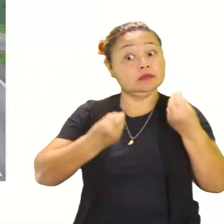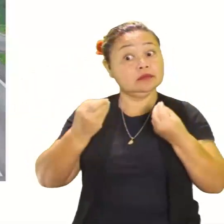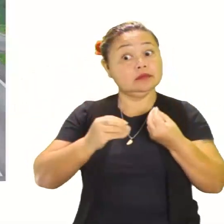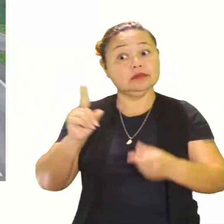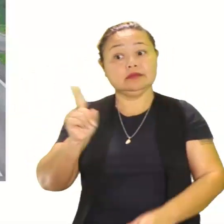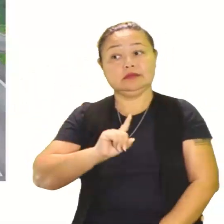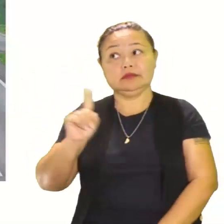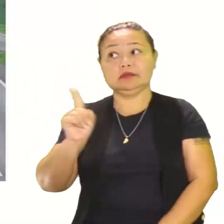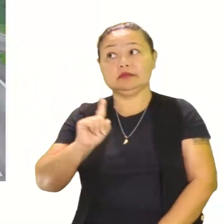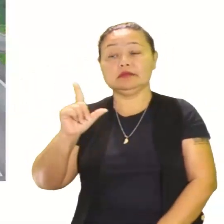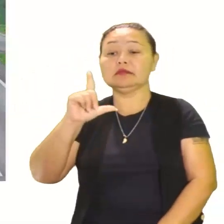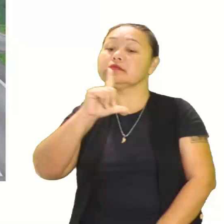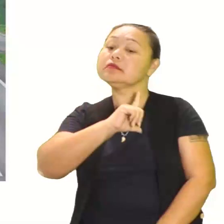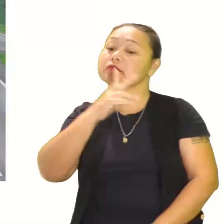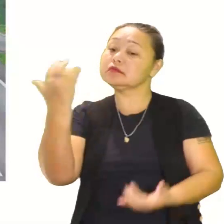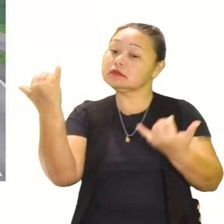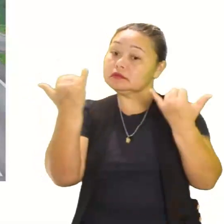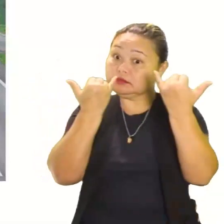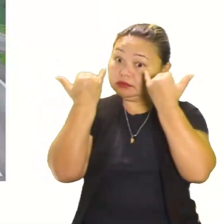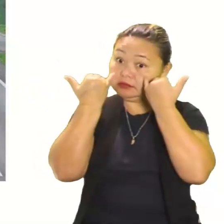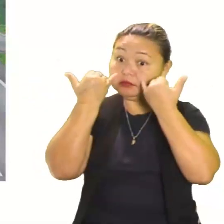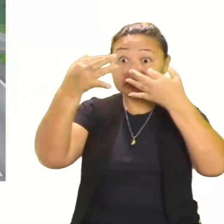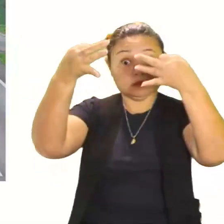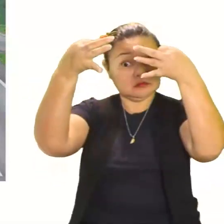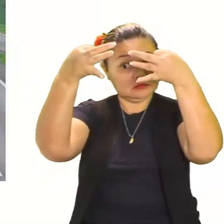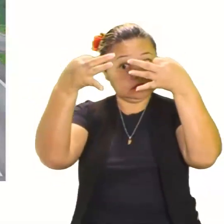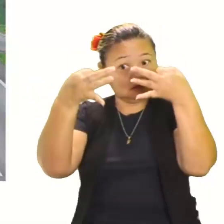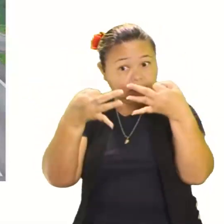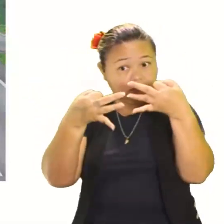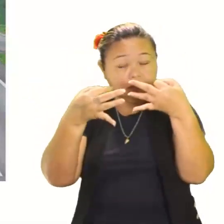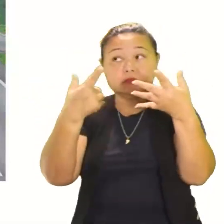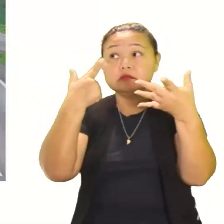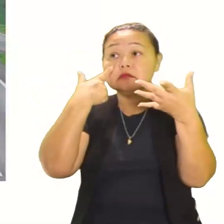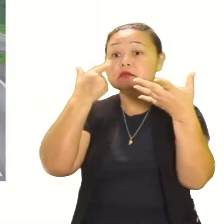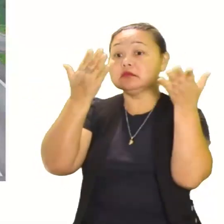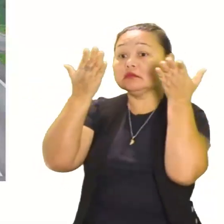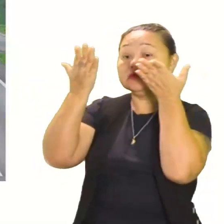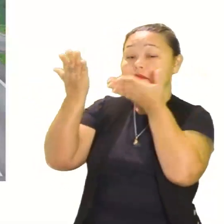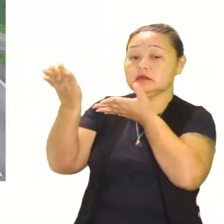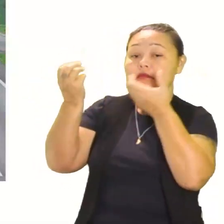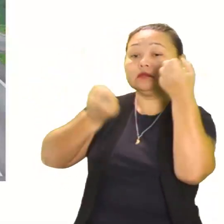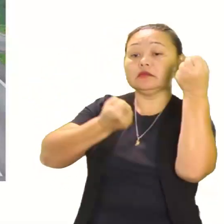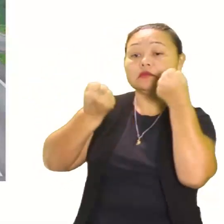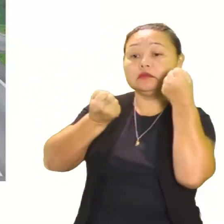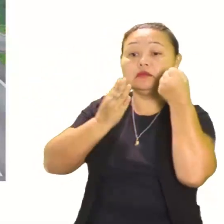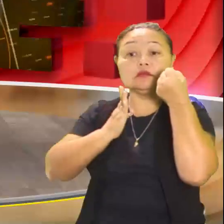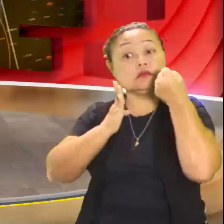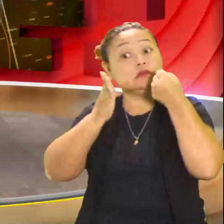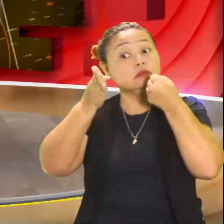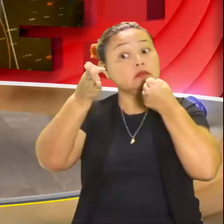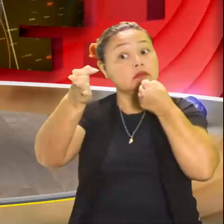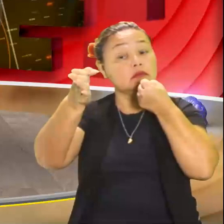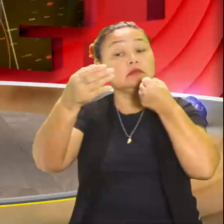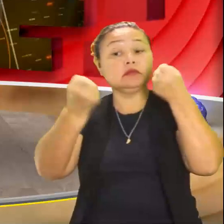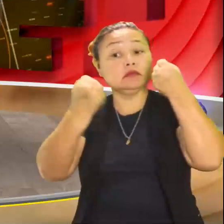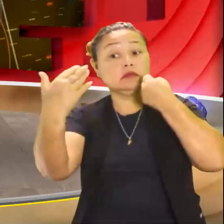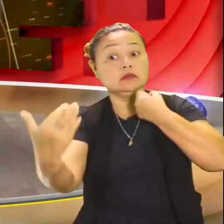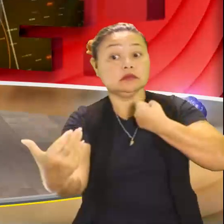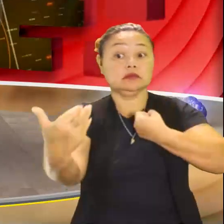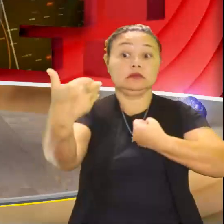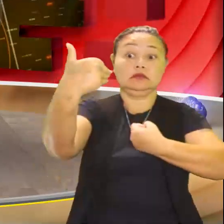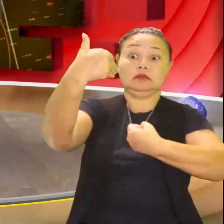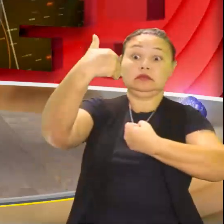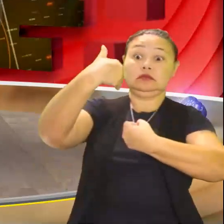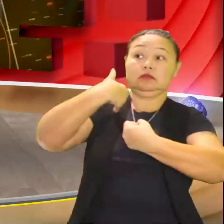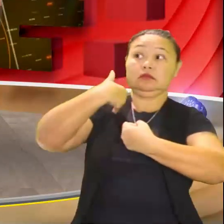é? Não. Para nós termos uma informação mais precisa, observe que aqui nós temos carros que estão indo para algum lugar e carros que estão